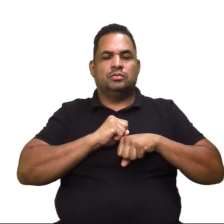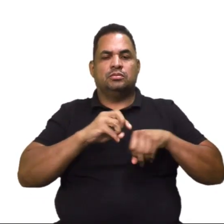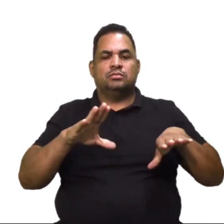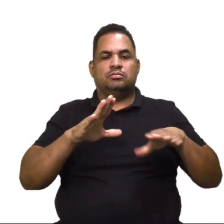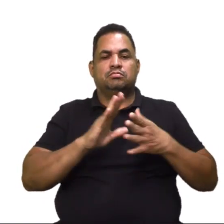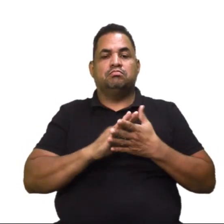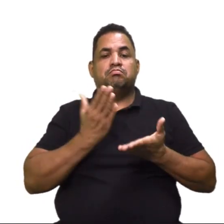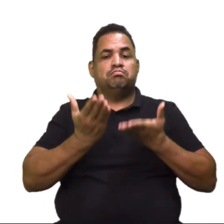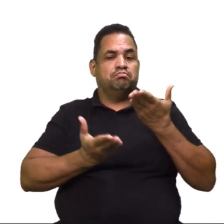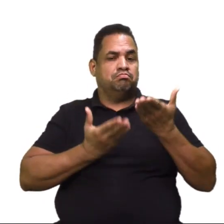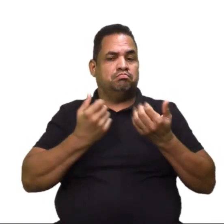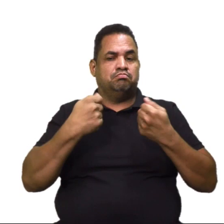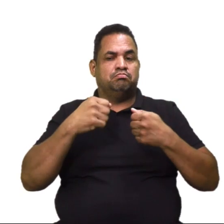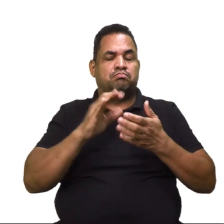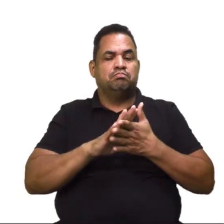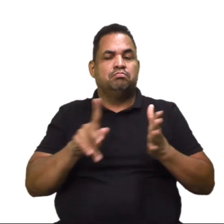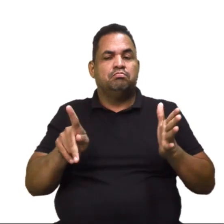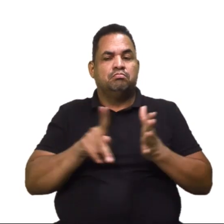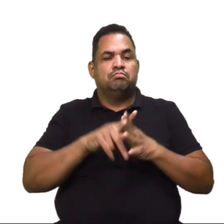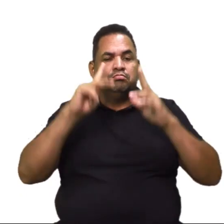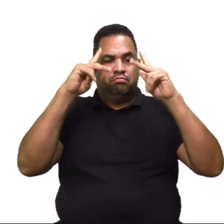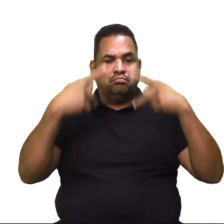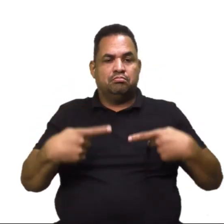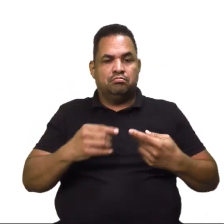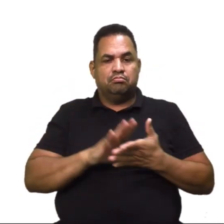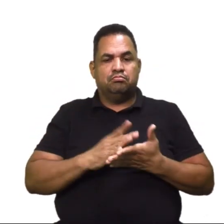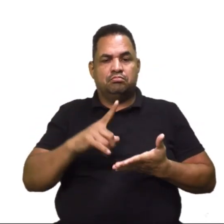curável e exclusiva do ser humano. Pode